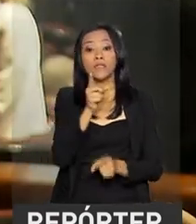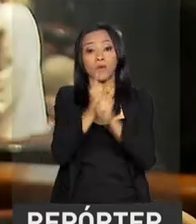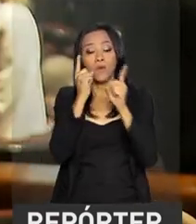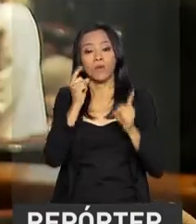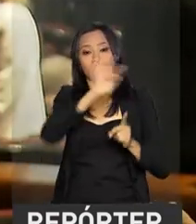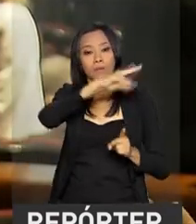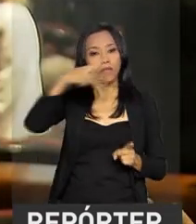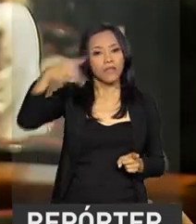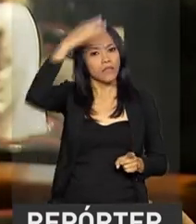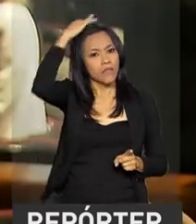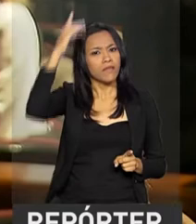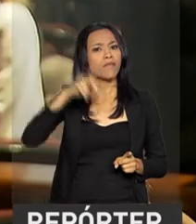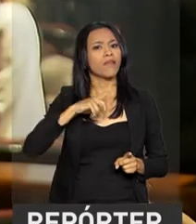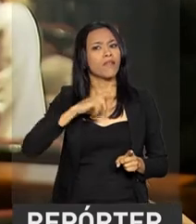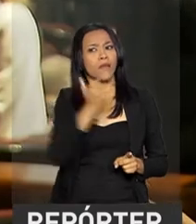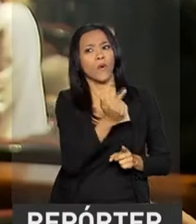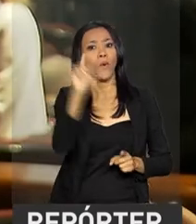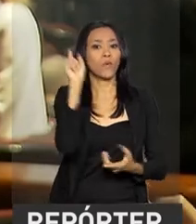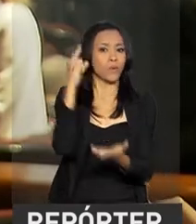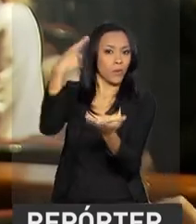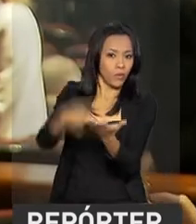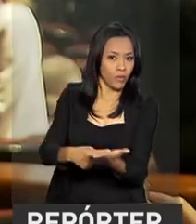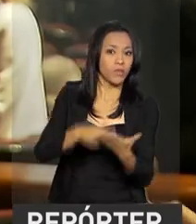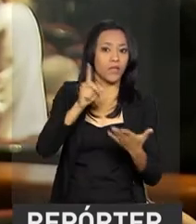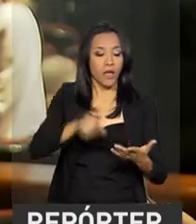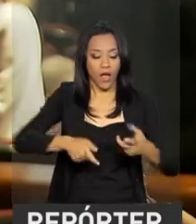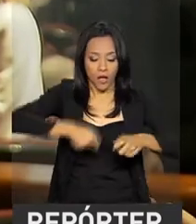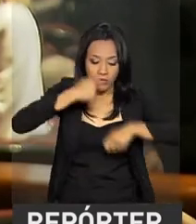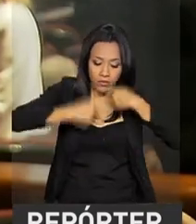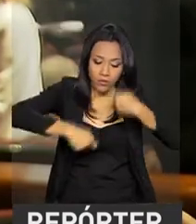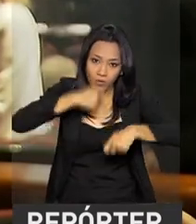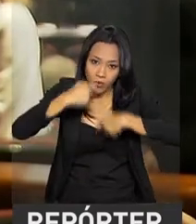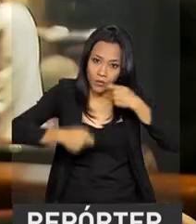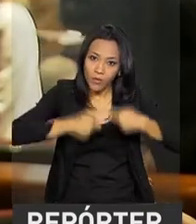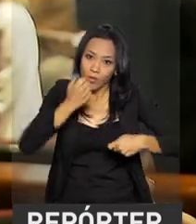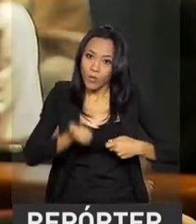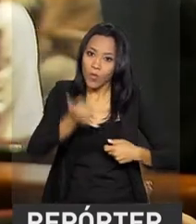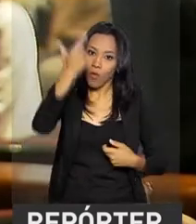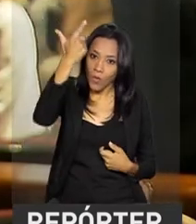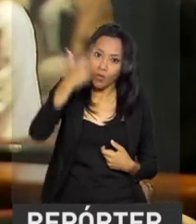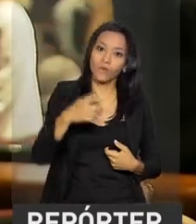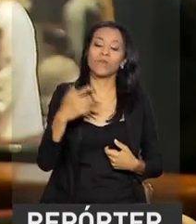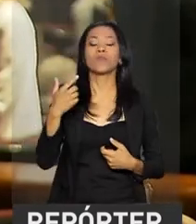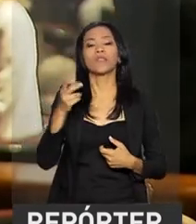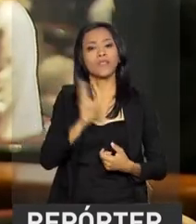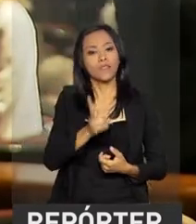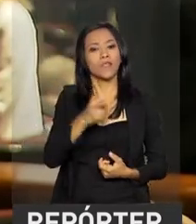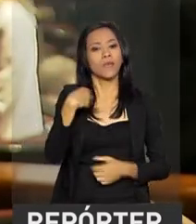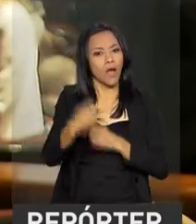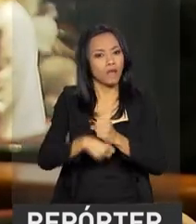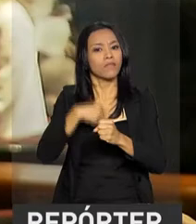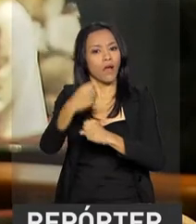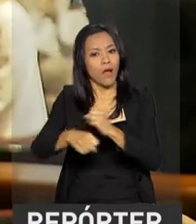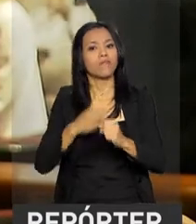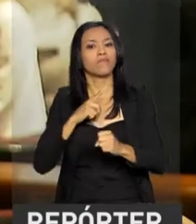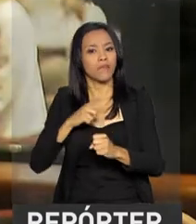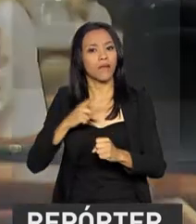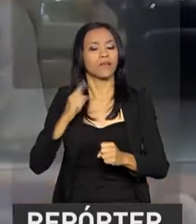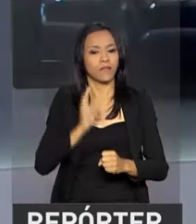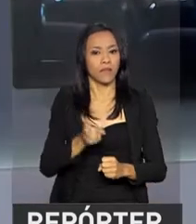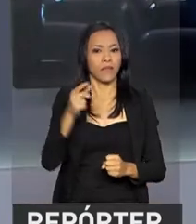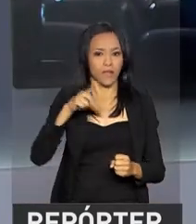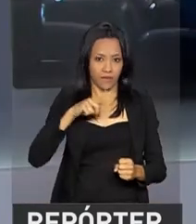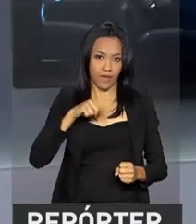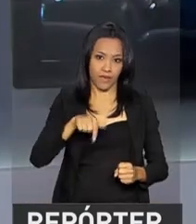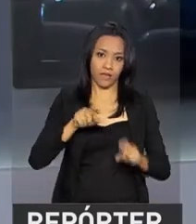participar de um outro evento, o almoço anual da indústria elétrica e eletrônica, evento que também vai ser realizado